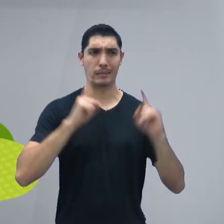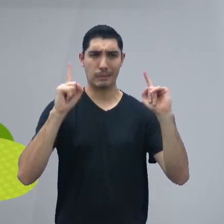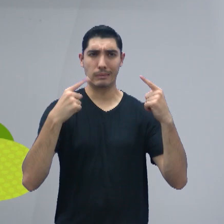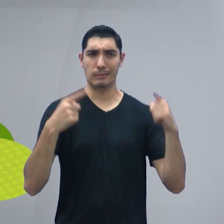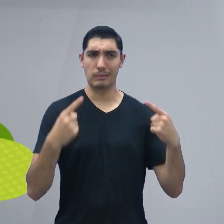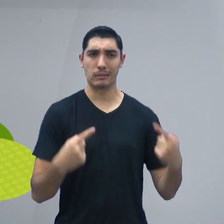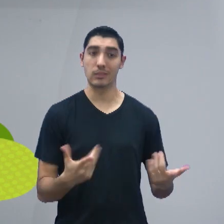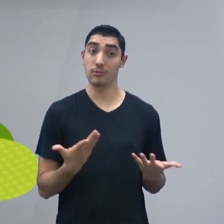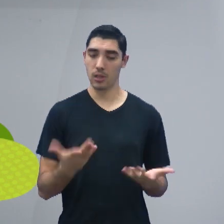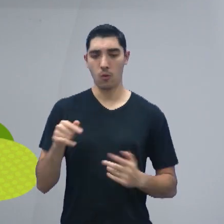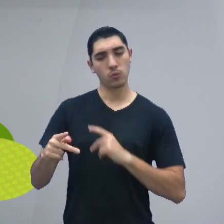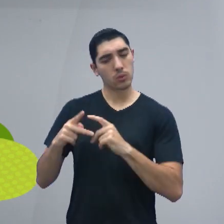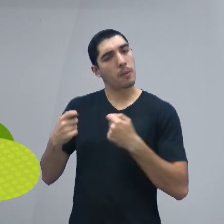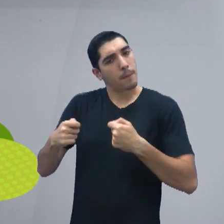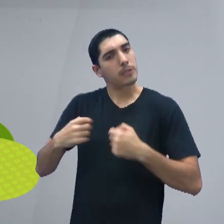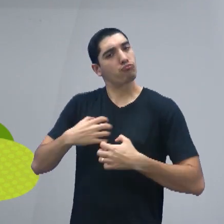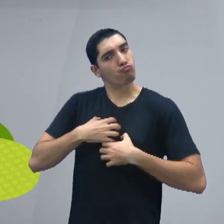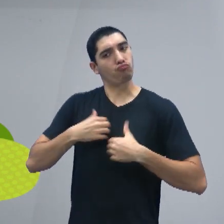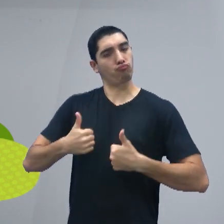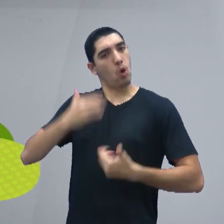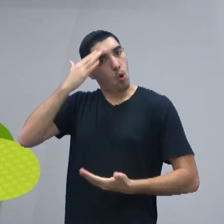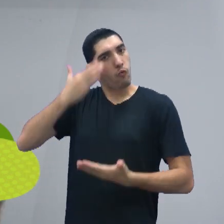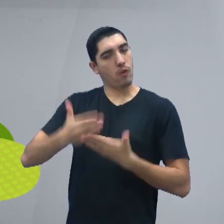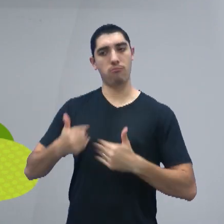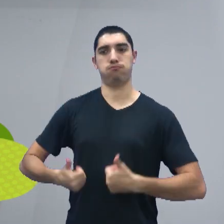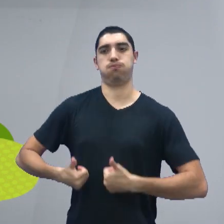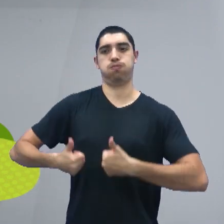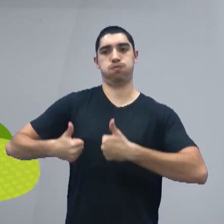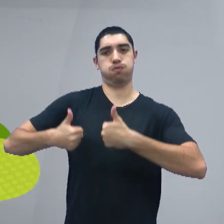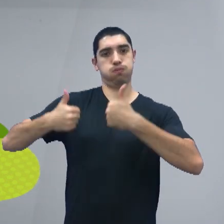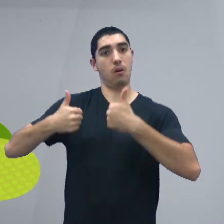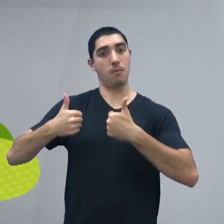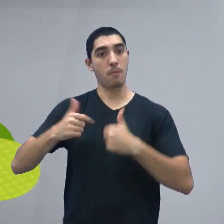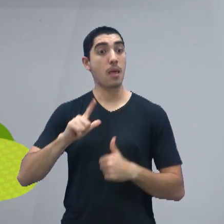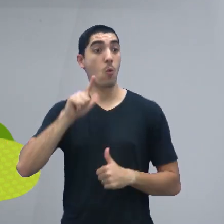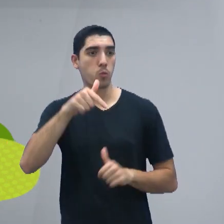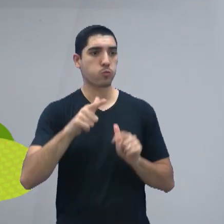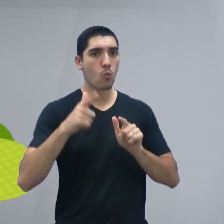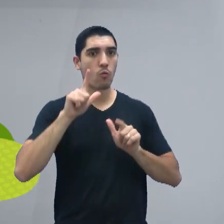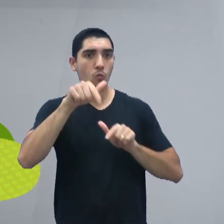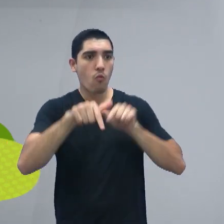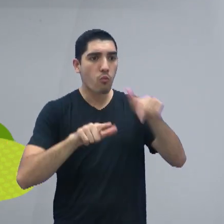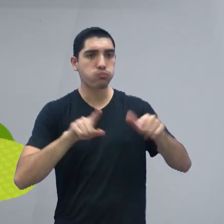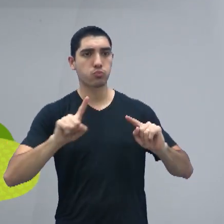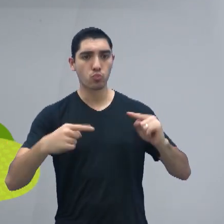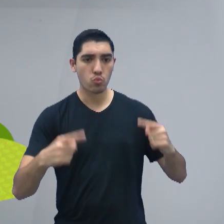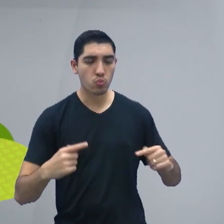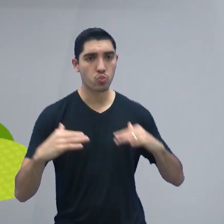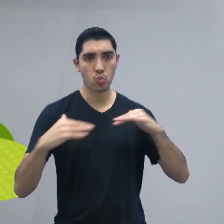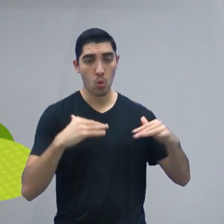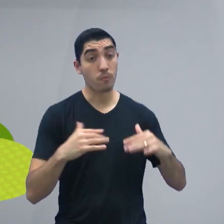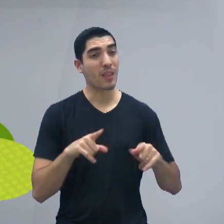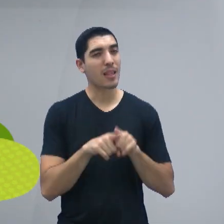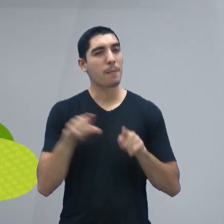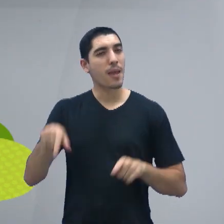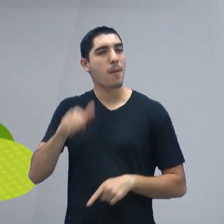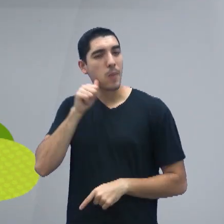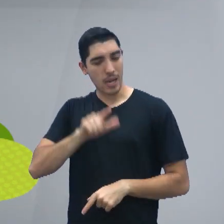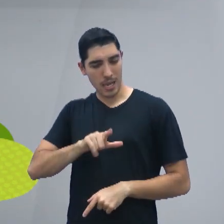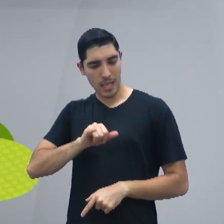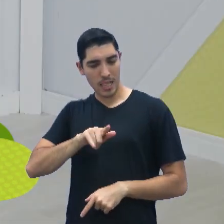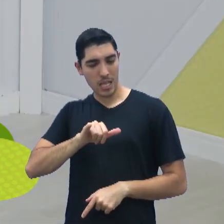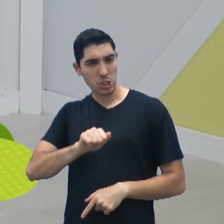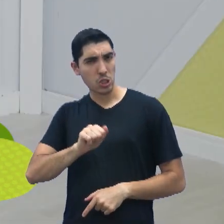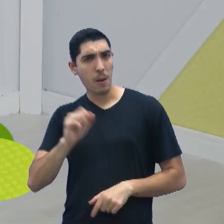precisam, né, dessa confiança para poder terminar ela bem e brigar aí por esses títulos. Inclusive o quarto gol da Lígia, golaço em